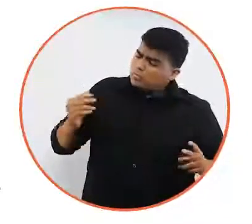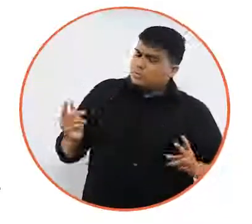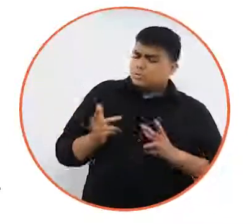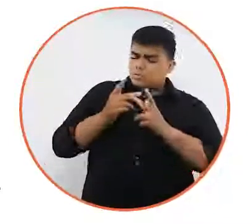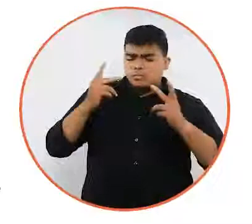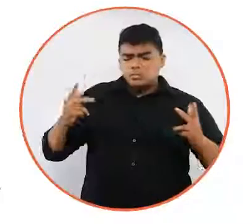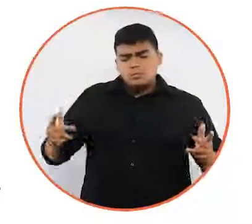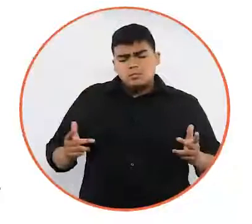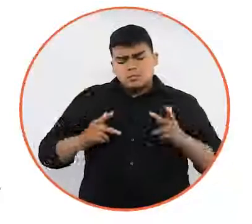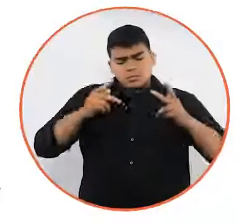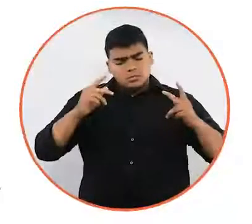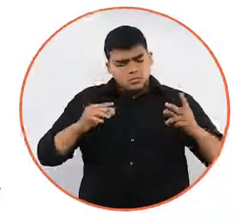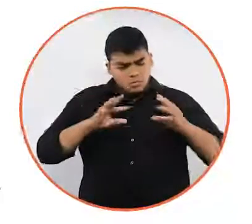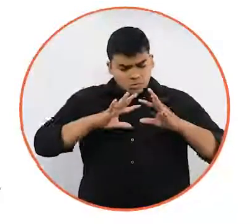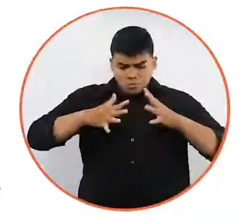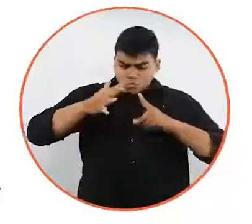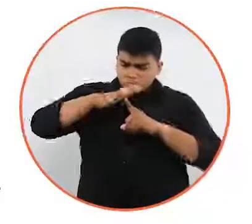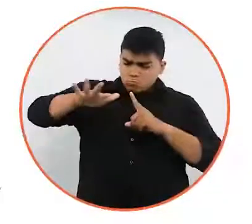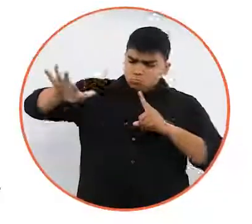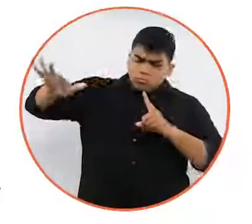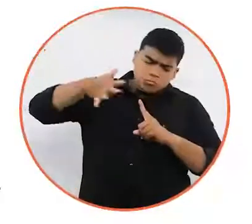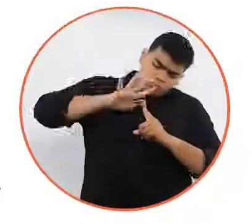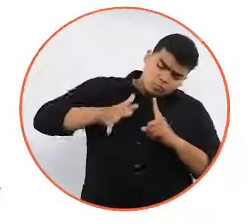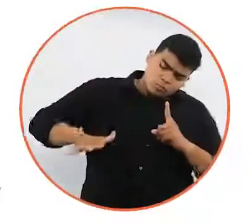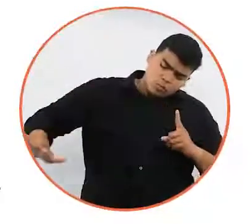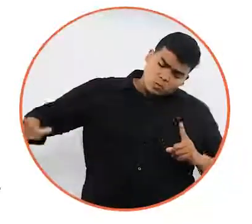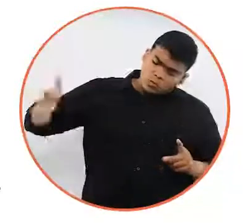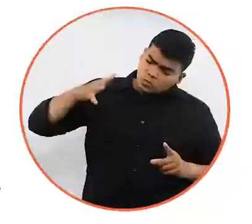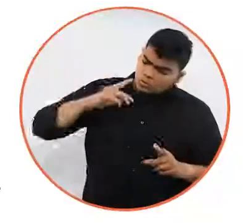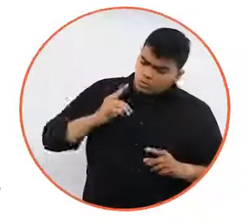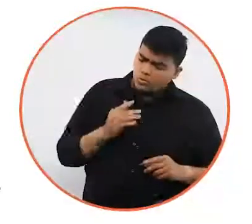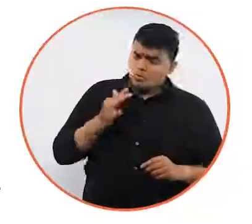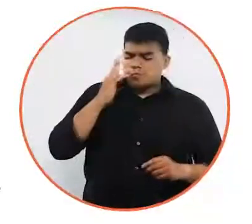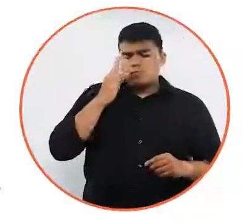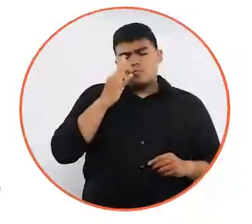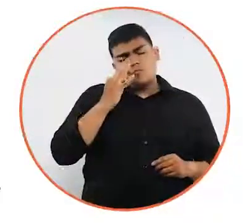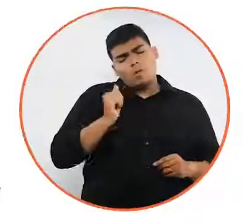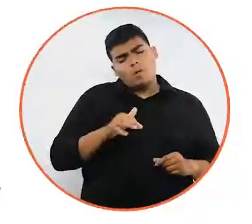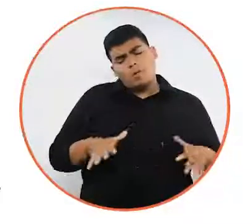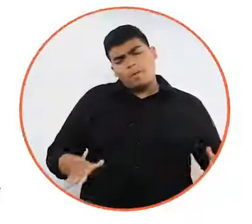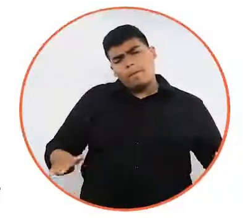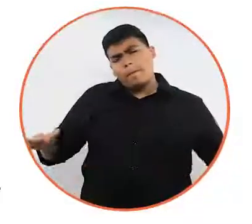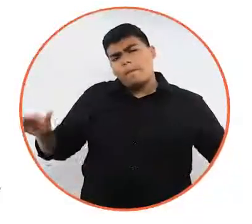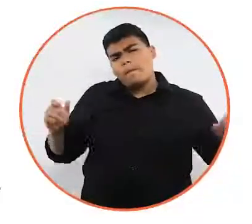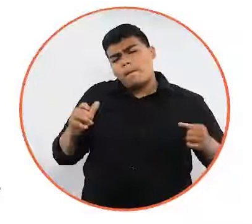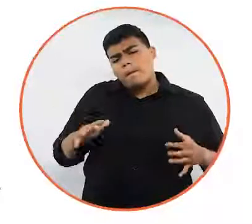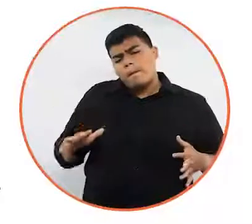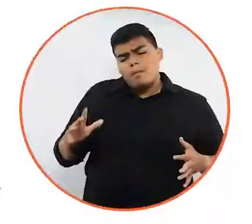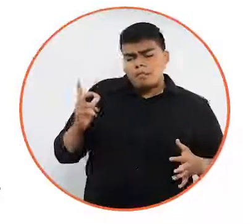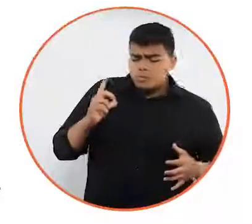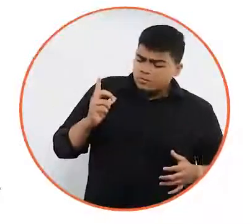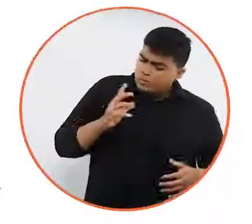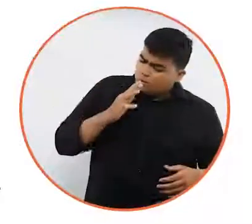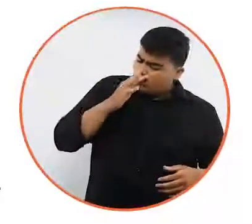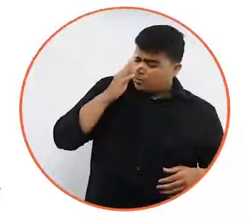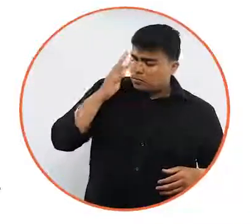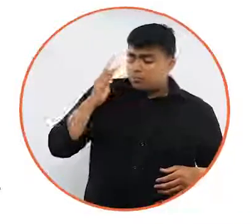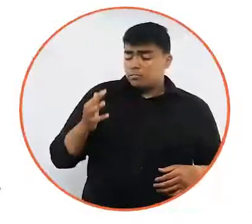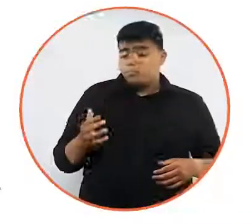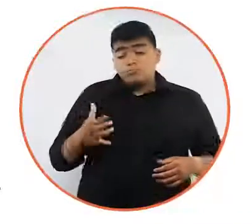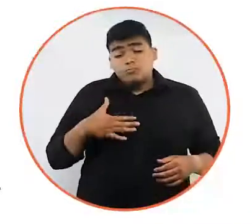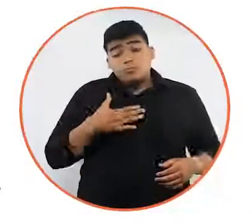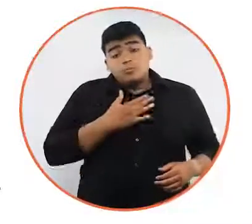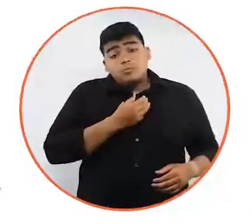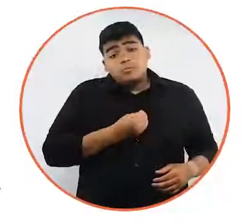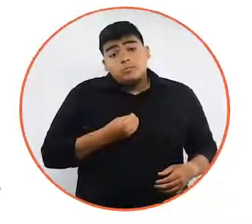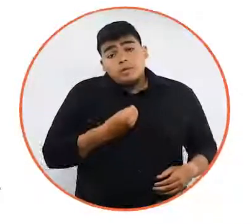vento varria as folhas, o vento varria os frutos. o vento varria as flores e